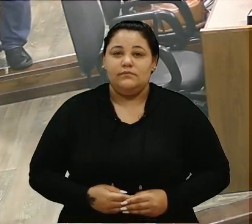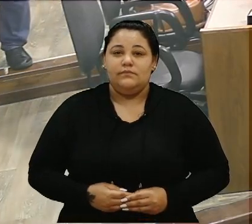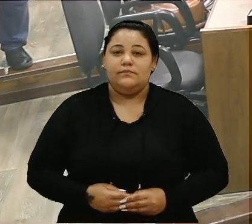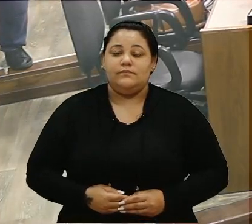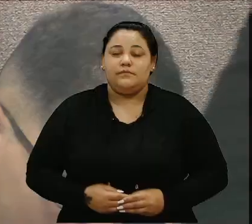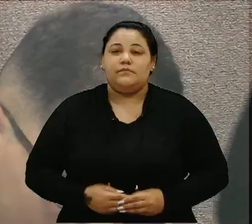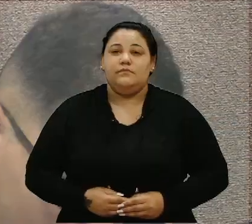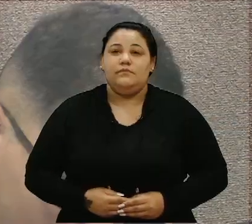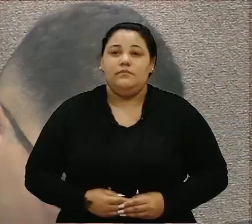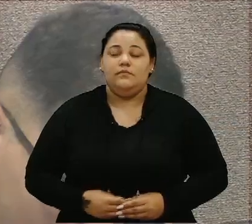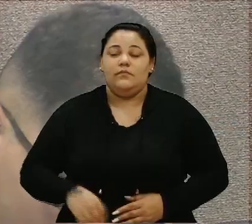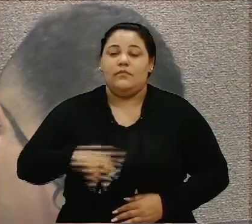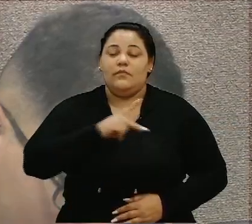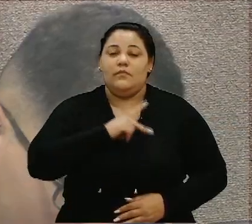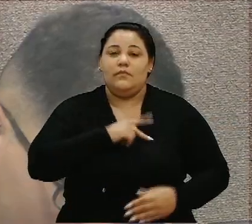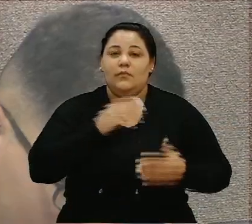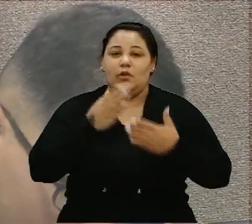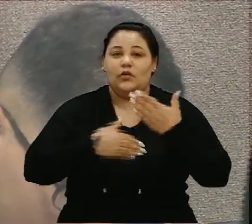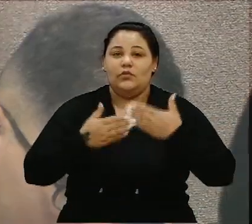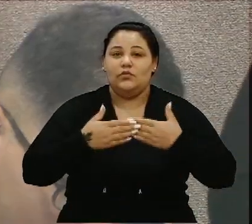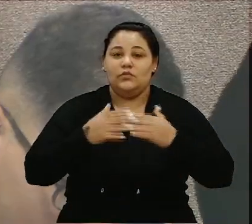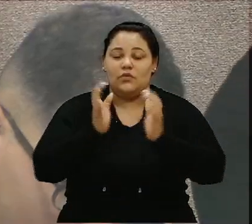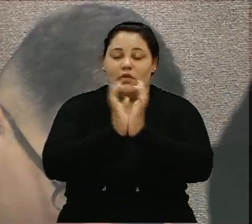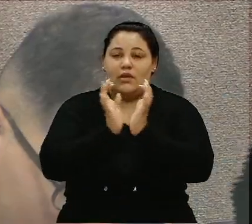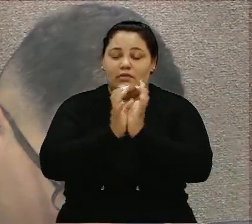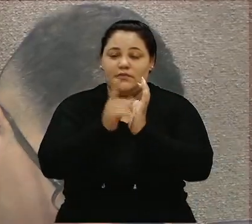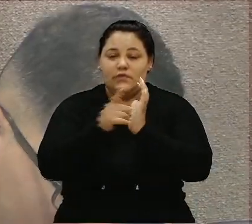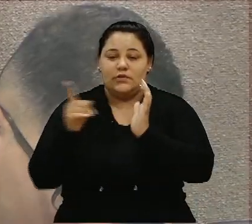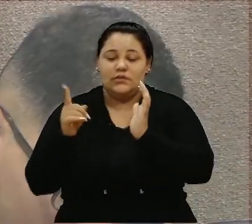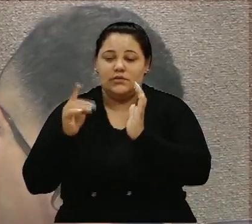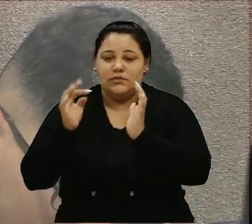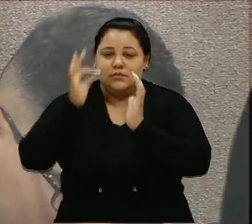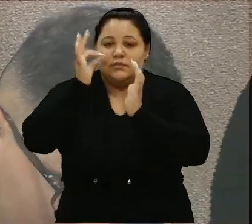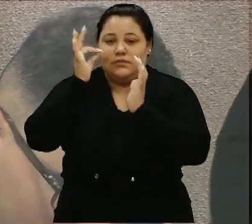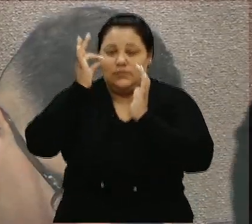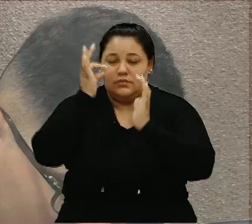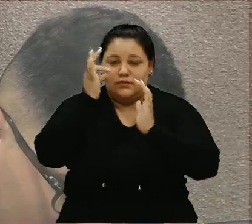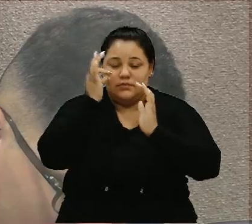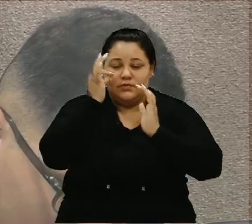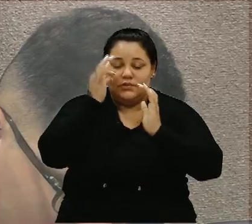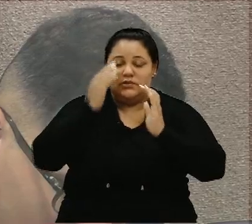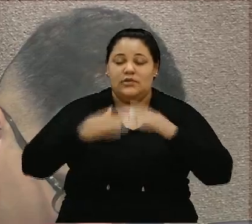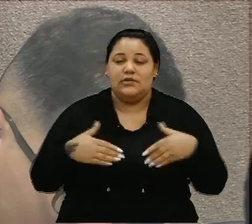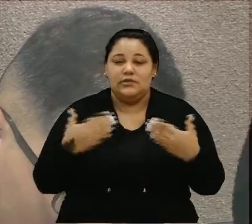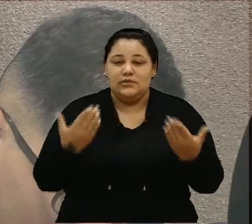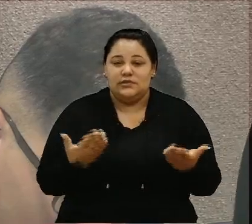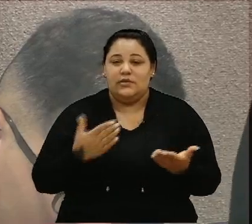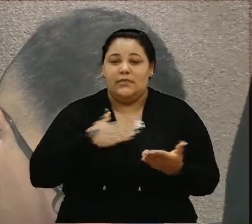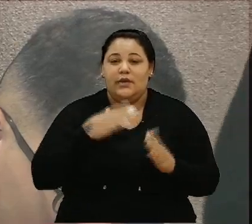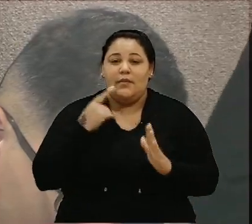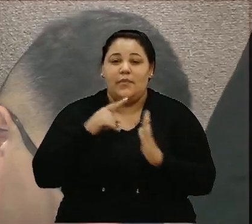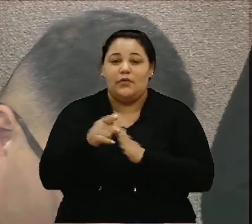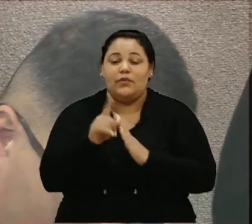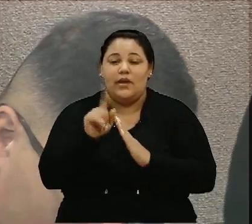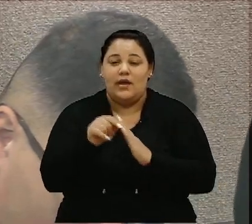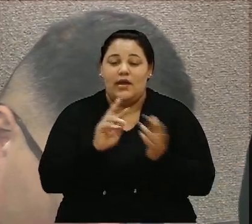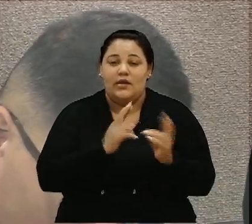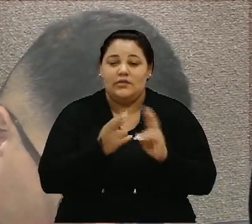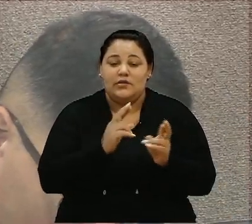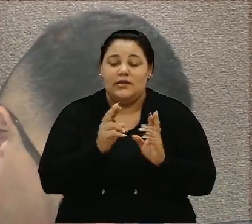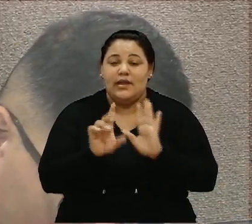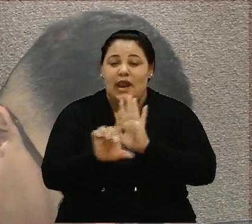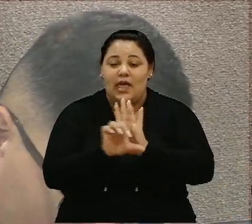Senhor presidente, nobres colegas aqui, plateia aqui presente. Então, a minha pergunta vai a respeito da lei orçamentária